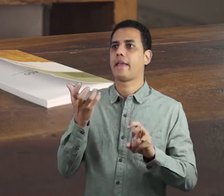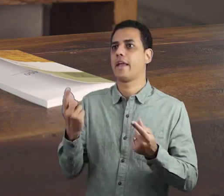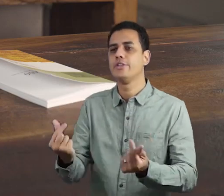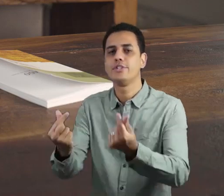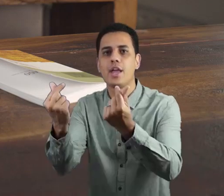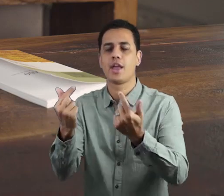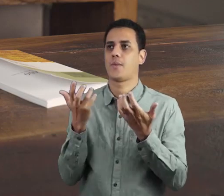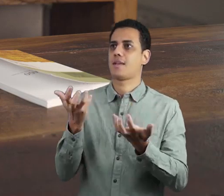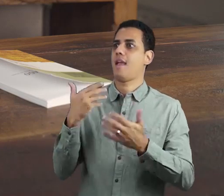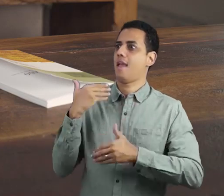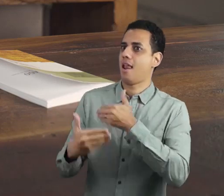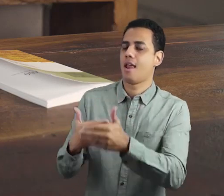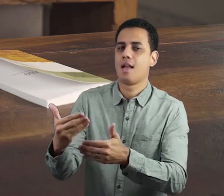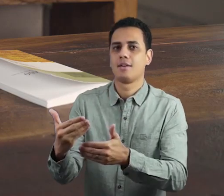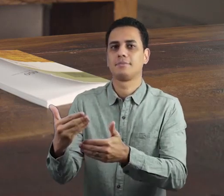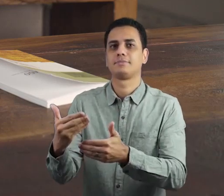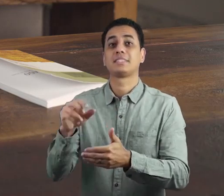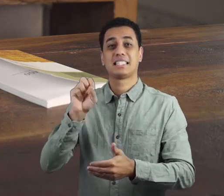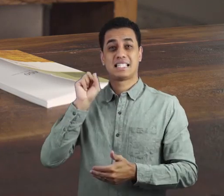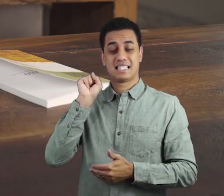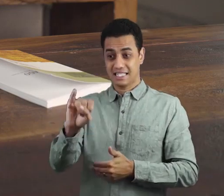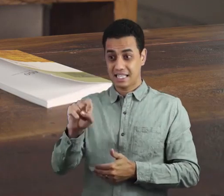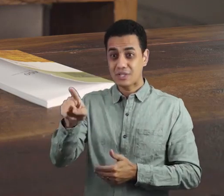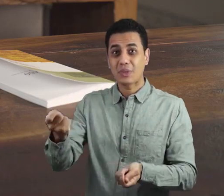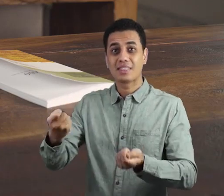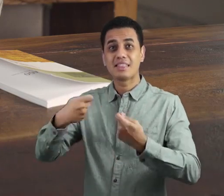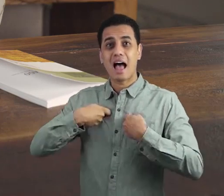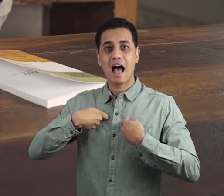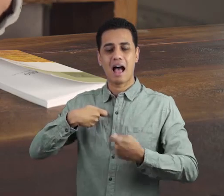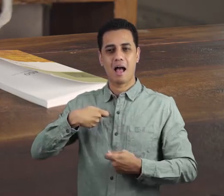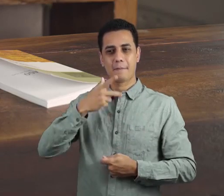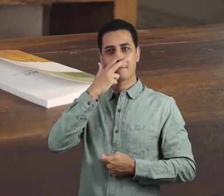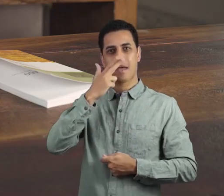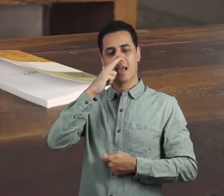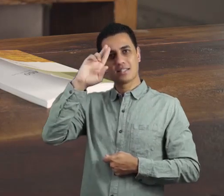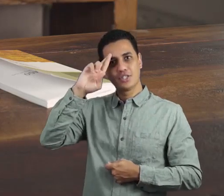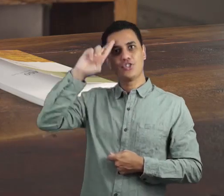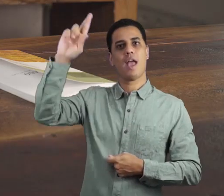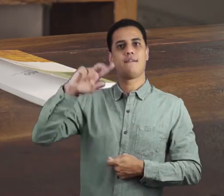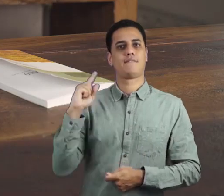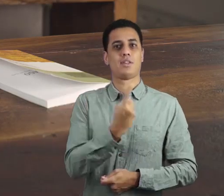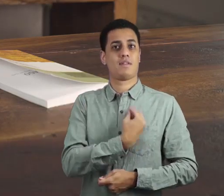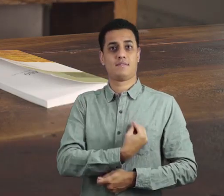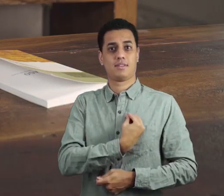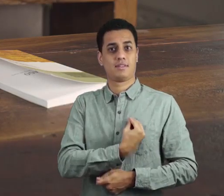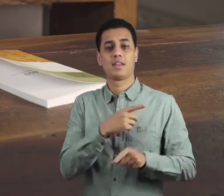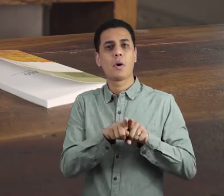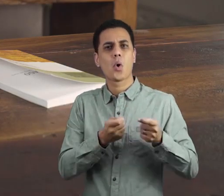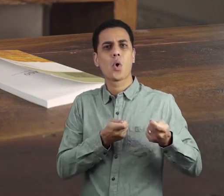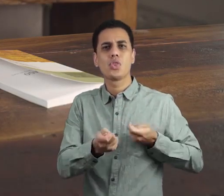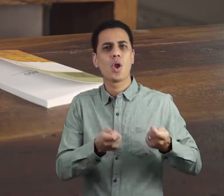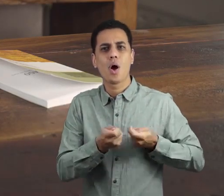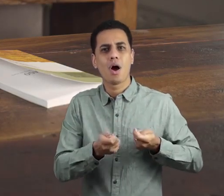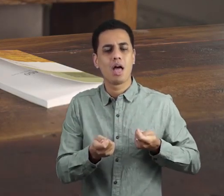senhorio e se torna para nós o nosso próprio Deus, né? O dinheiro, o mamon vai se tornando Deus. Então isso vai trazendo